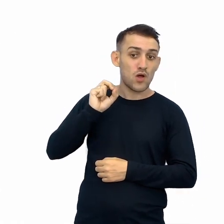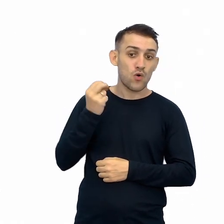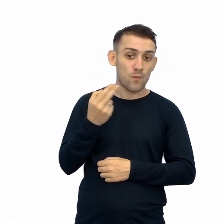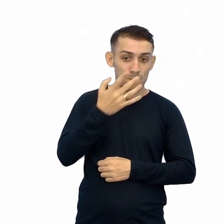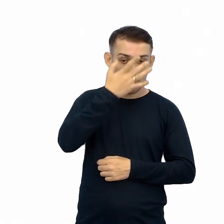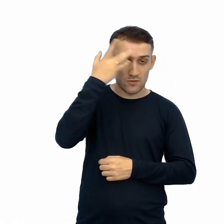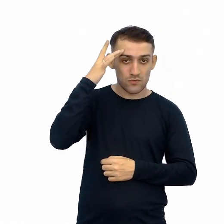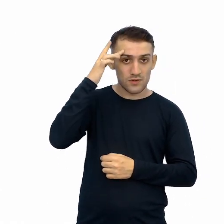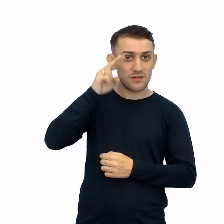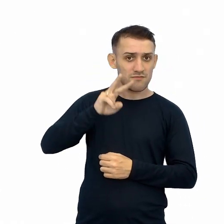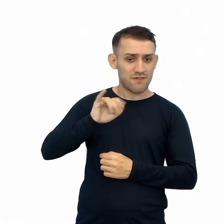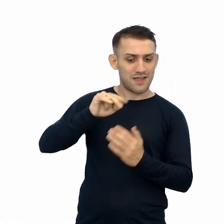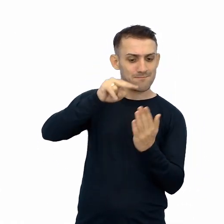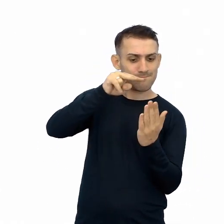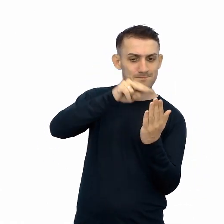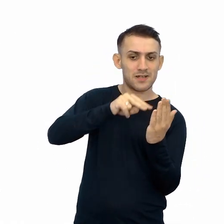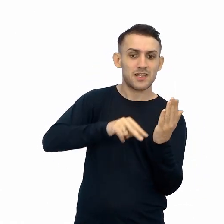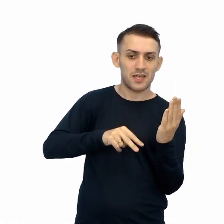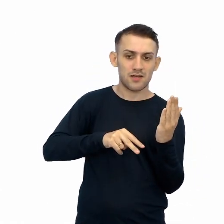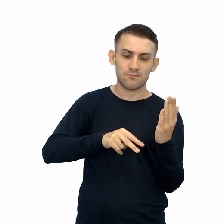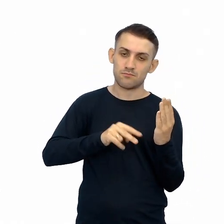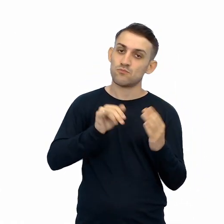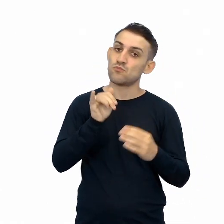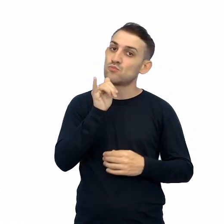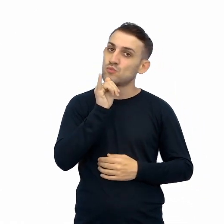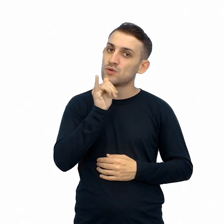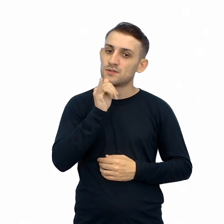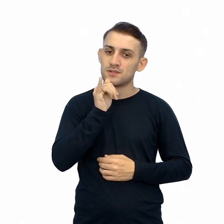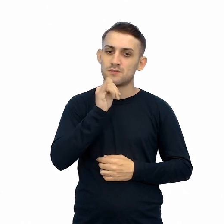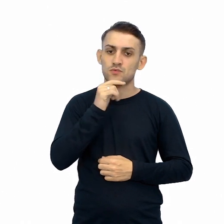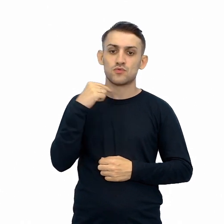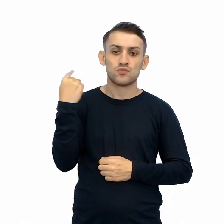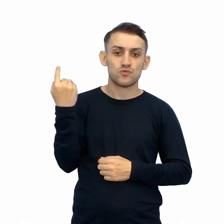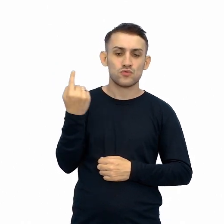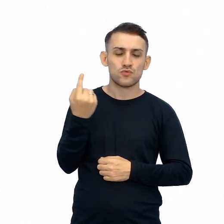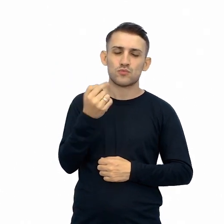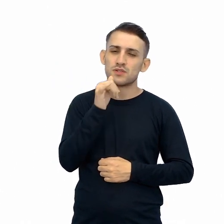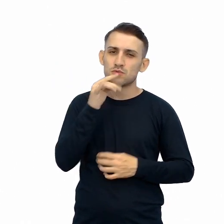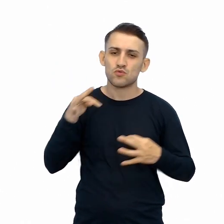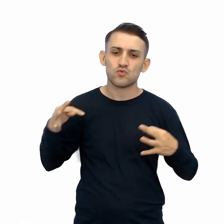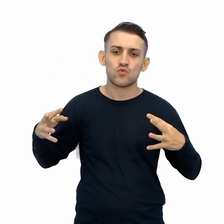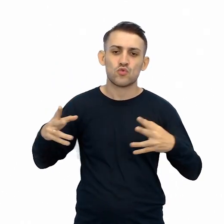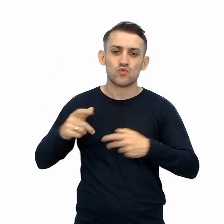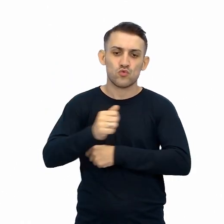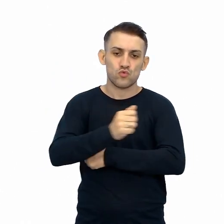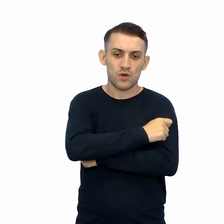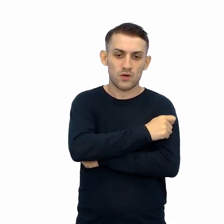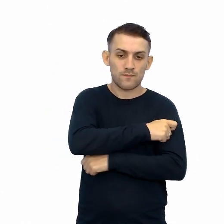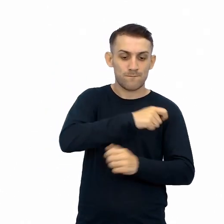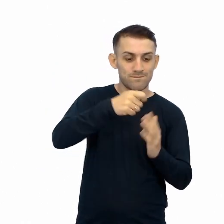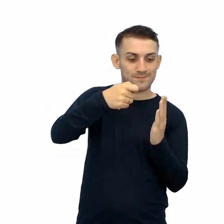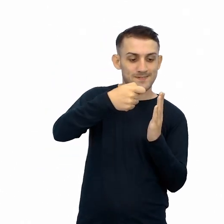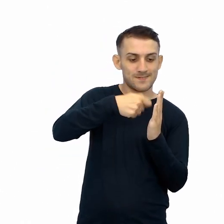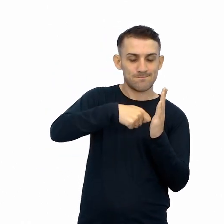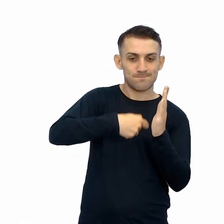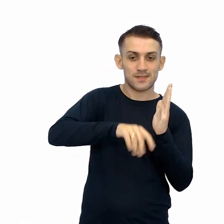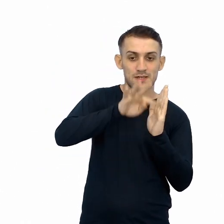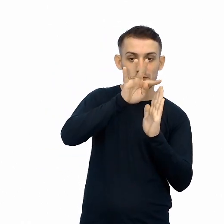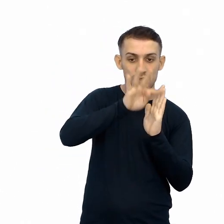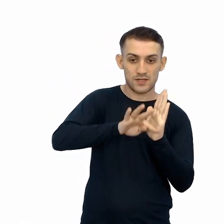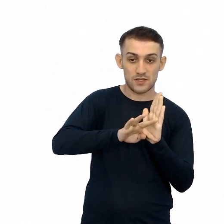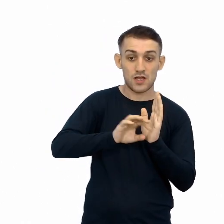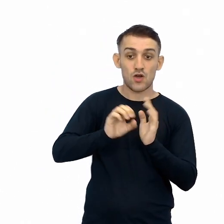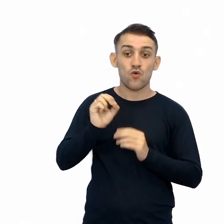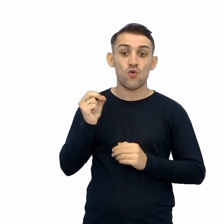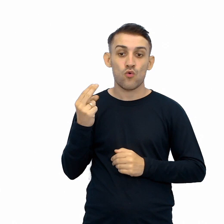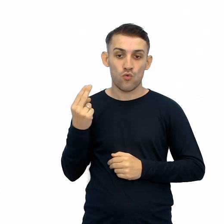nos ler. Então, veja, quando os nossos estudantes escrevem um texto, ou quando